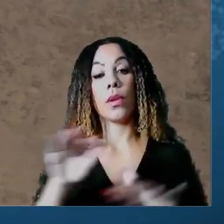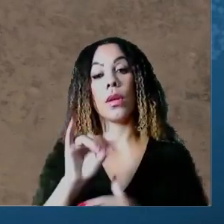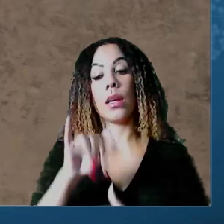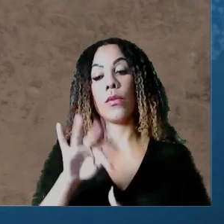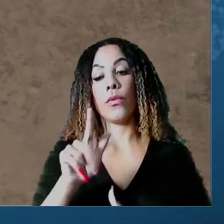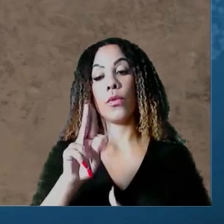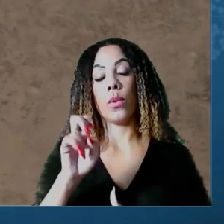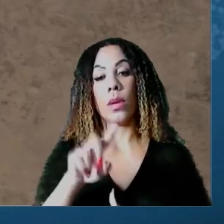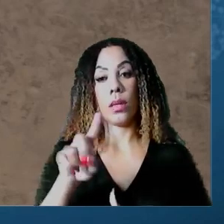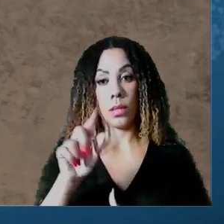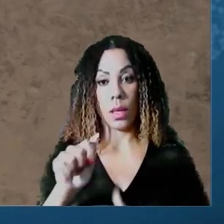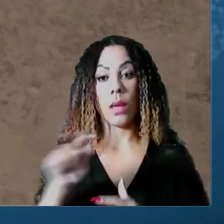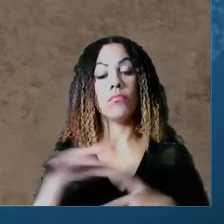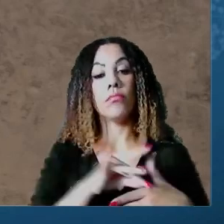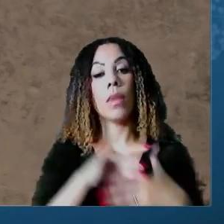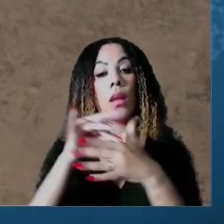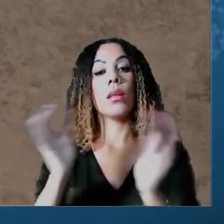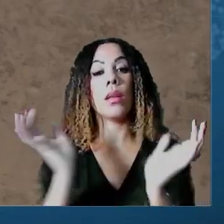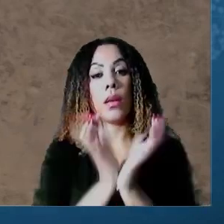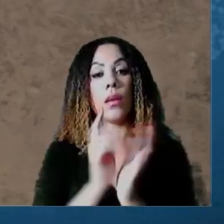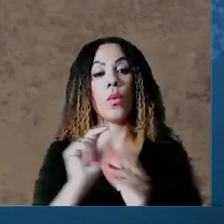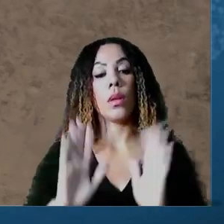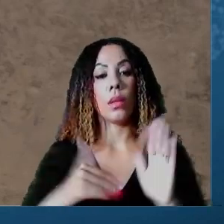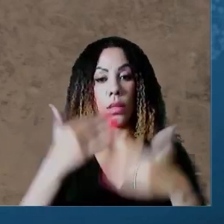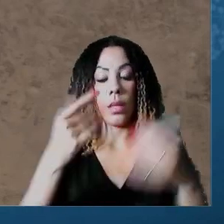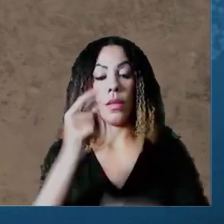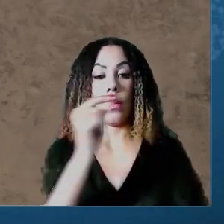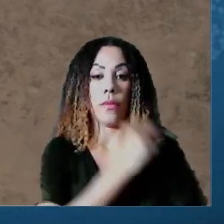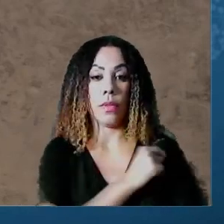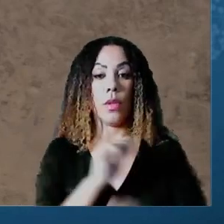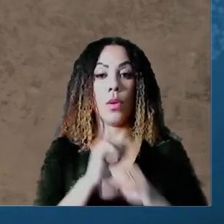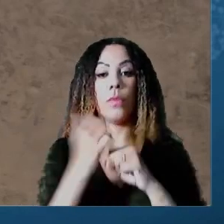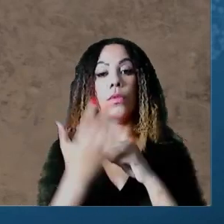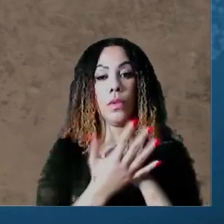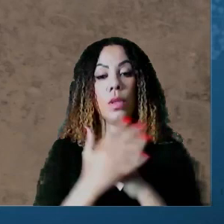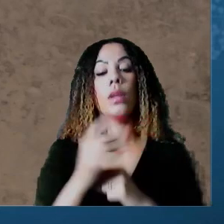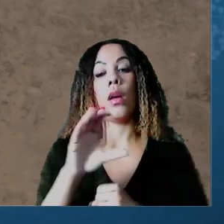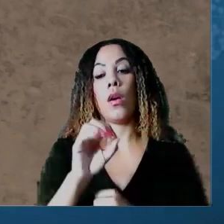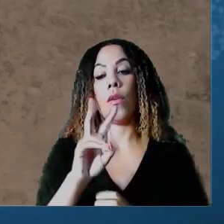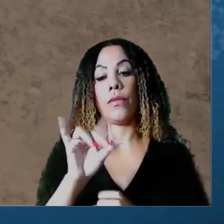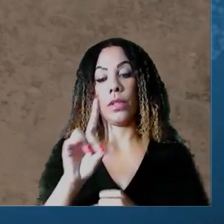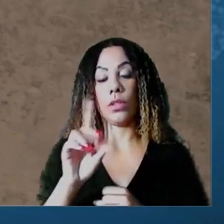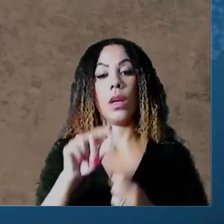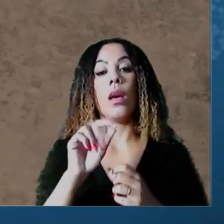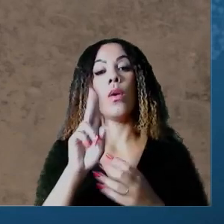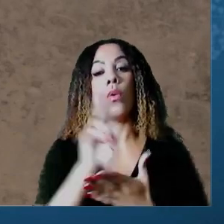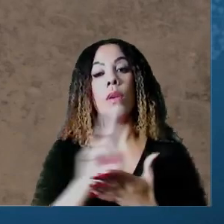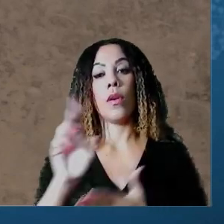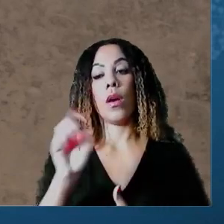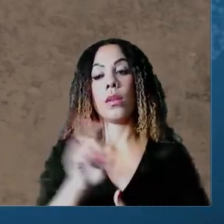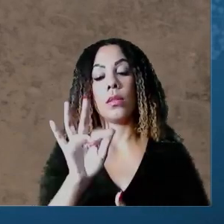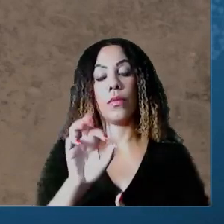emergentes. Liderou a equipe de desenvolvimento da vacina Covid-19 pela Universidade de Oxford. É uma